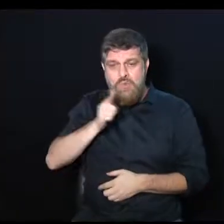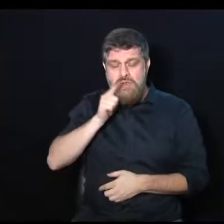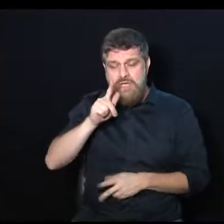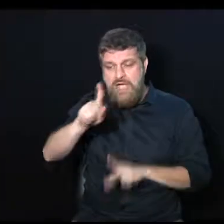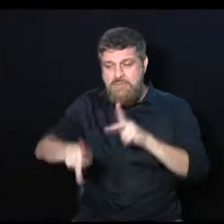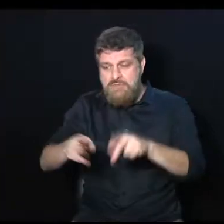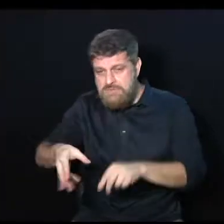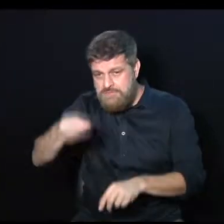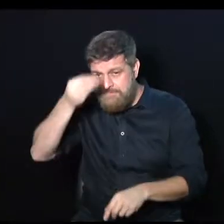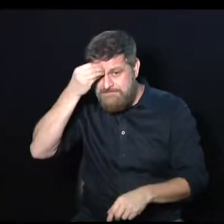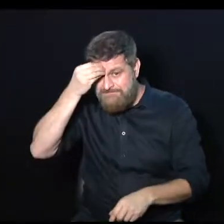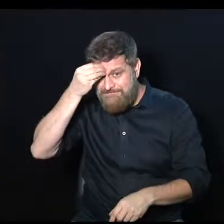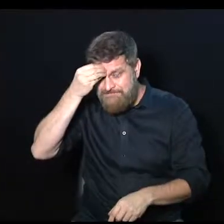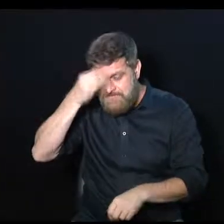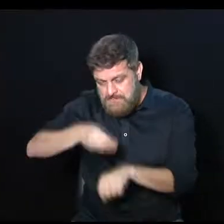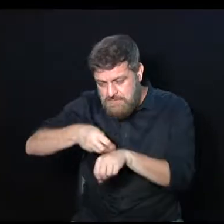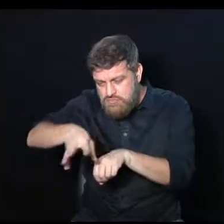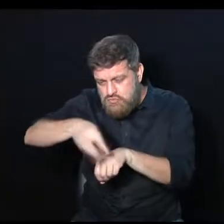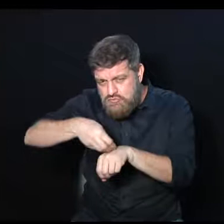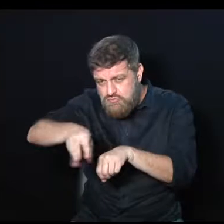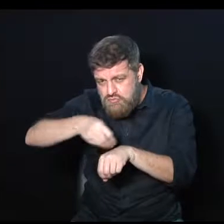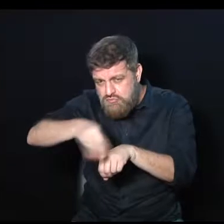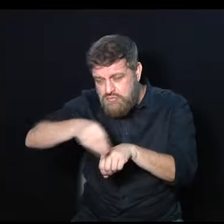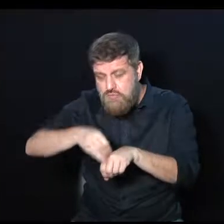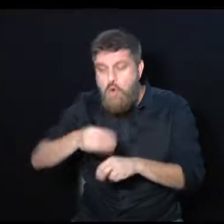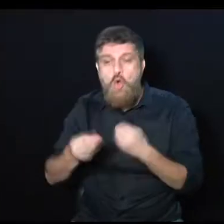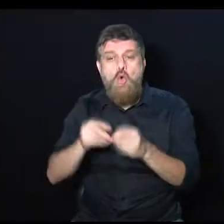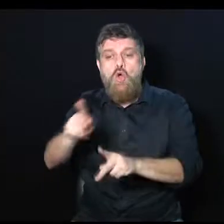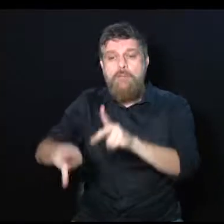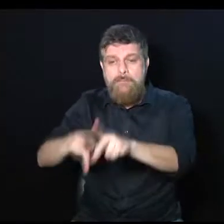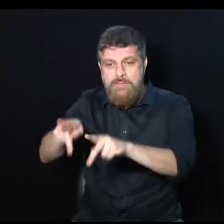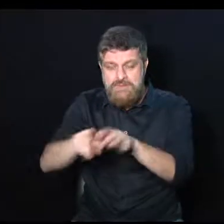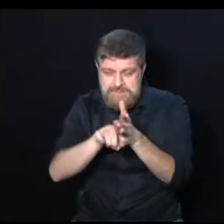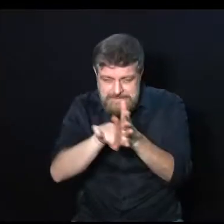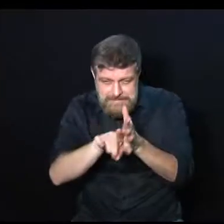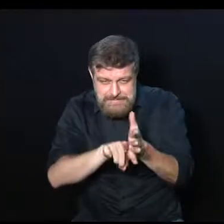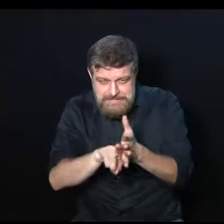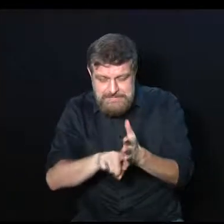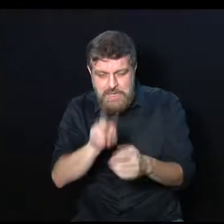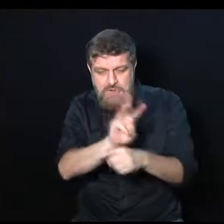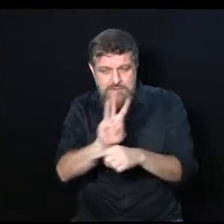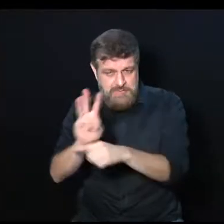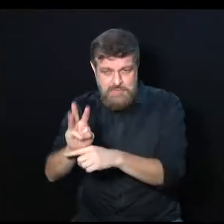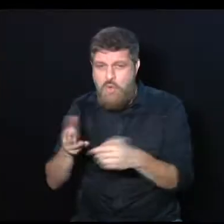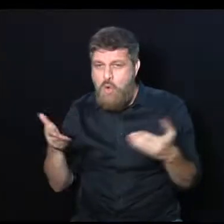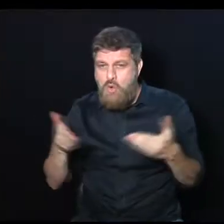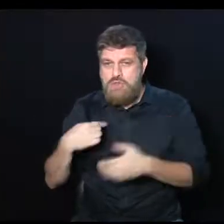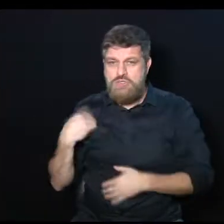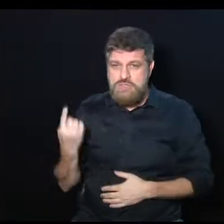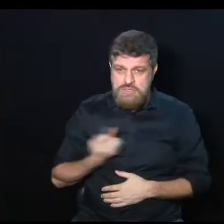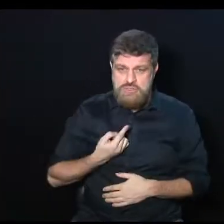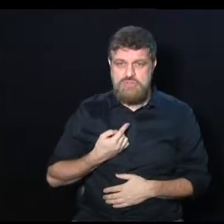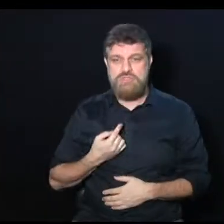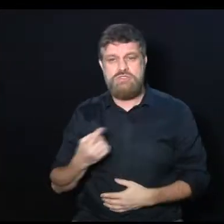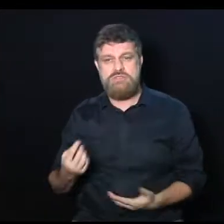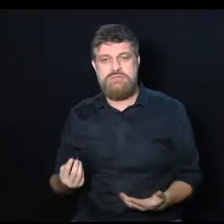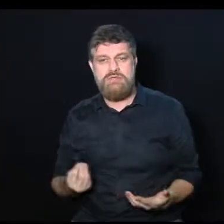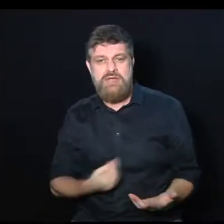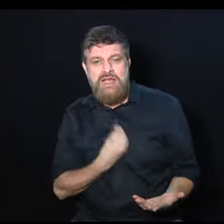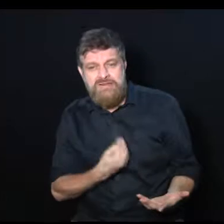de passar a melhor mensagem para a população, como ela deve consultar o serviço. Então, por exemplo, hoje que a gente vive praticamente